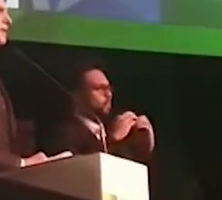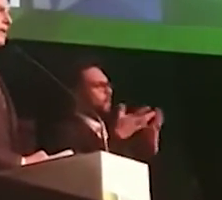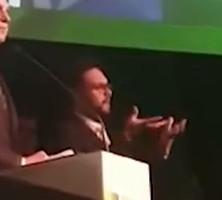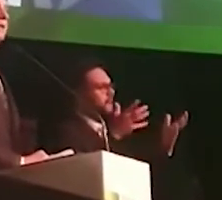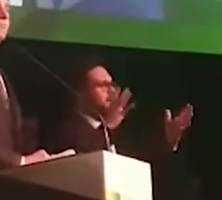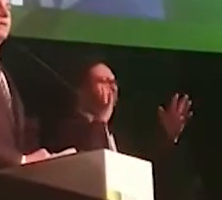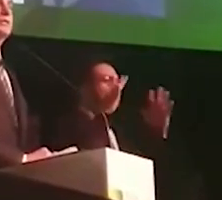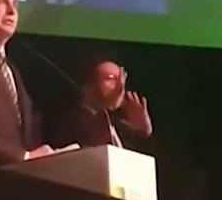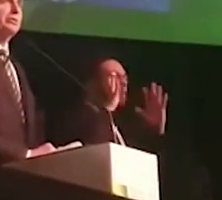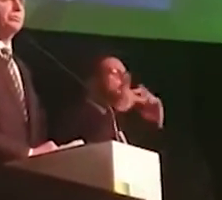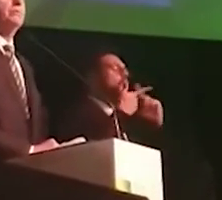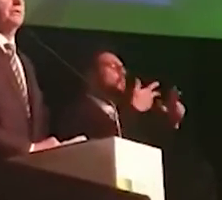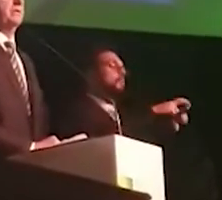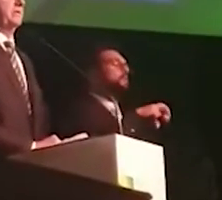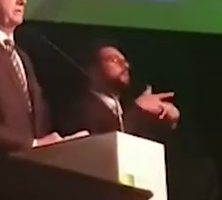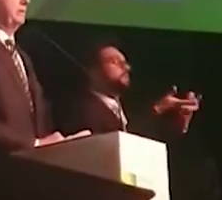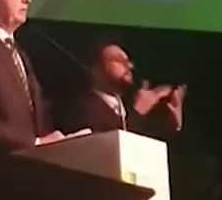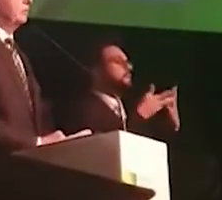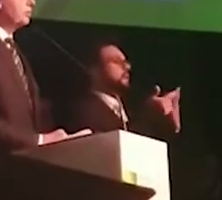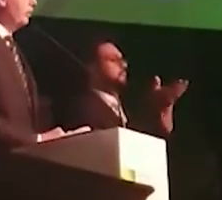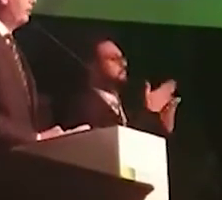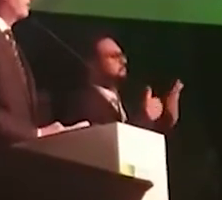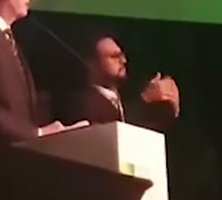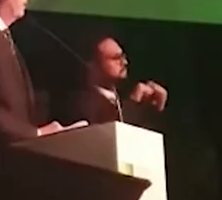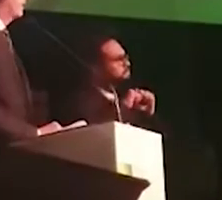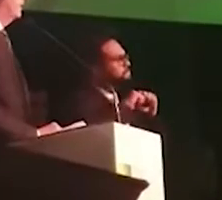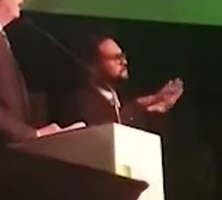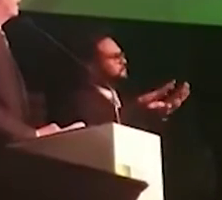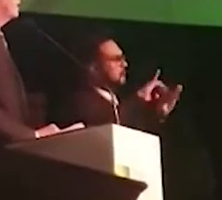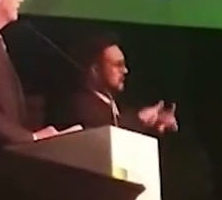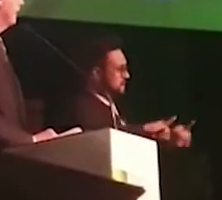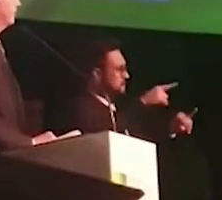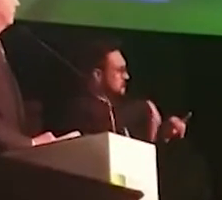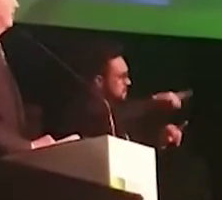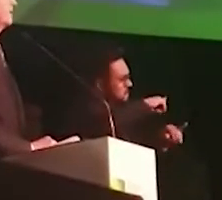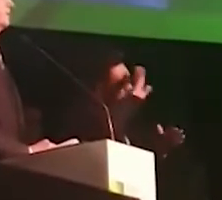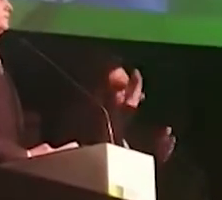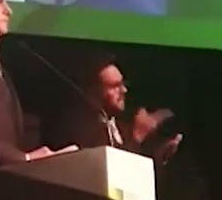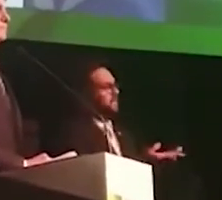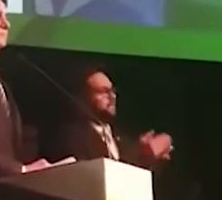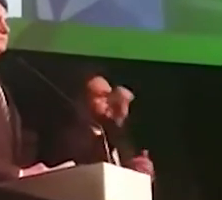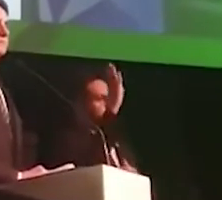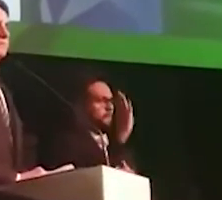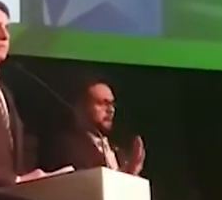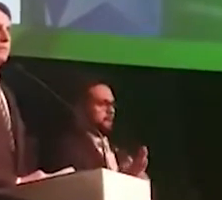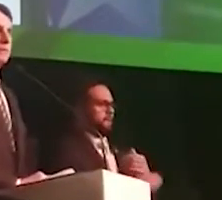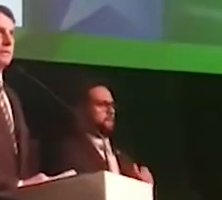E nós queremos repartir isso com vocês, com os senhores que estão aqui acreditando no Brasil.